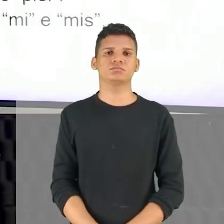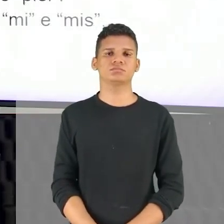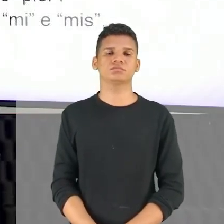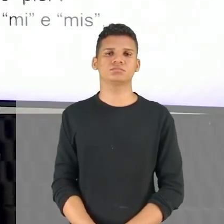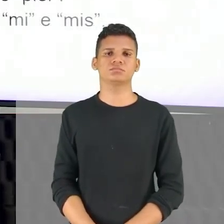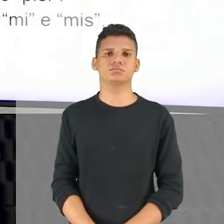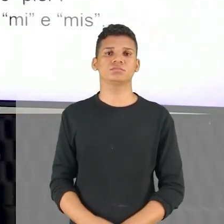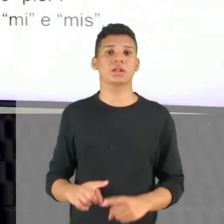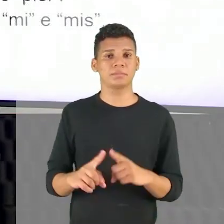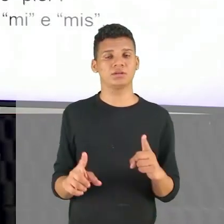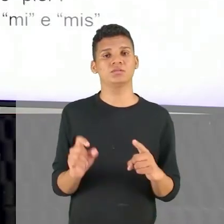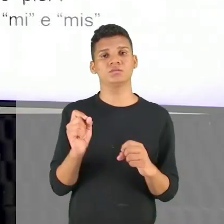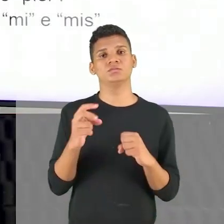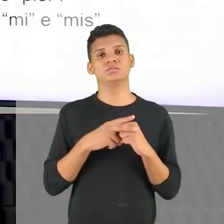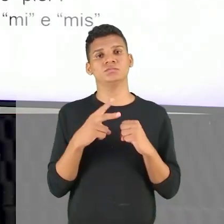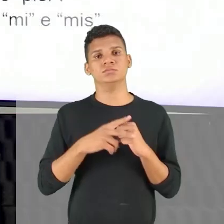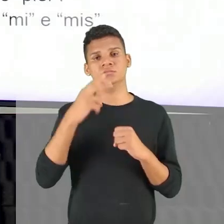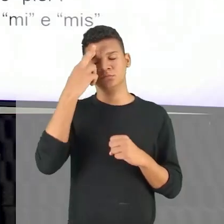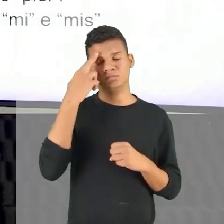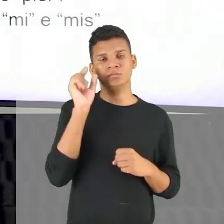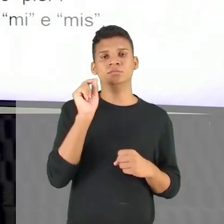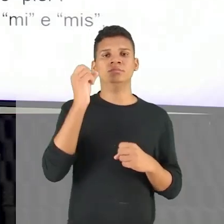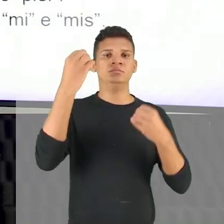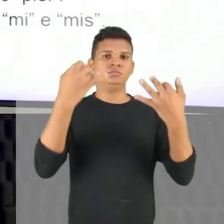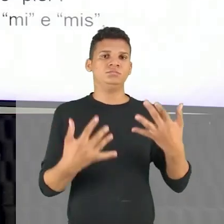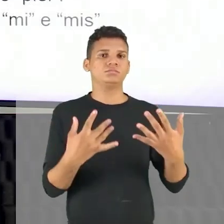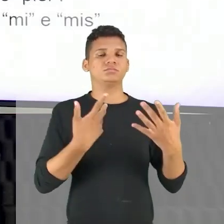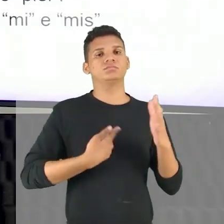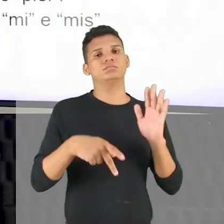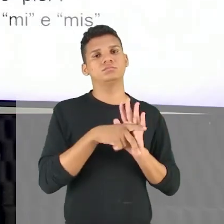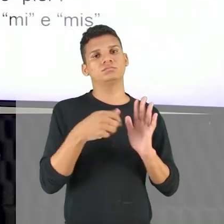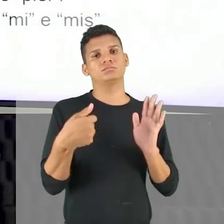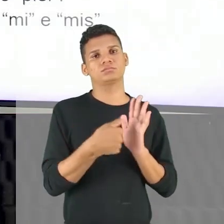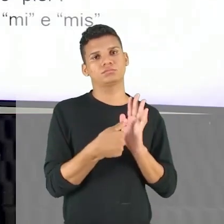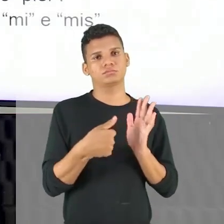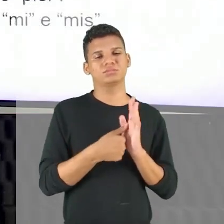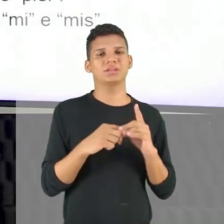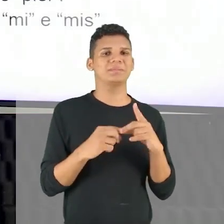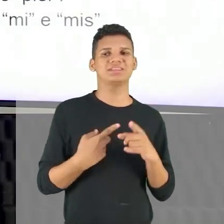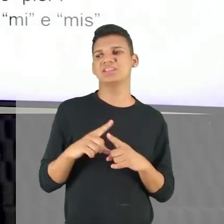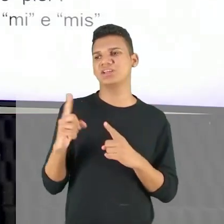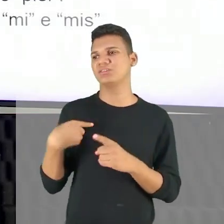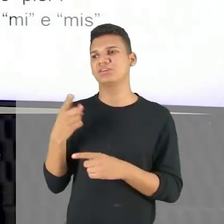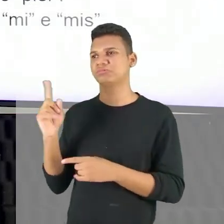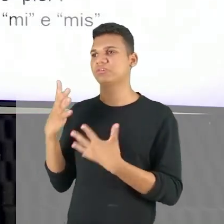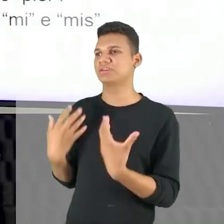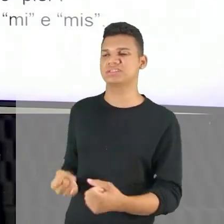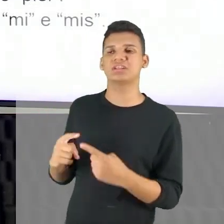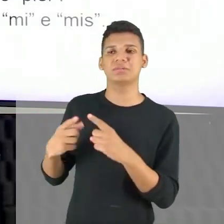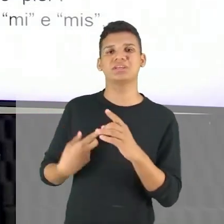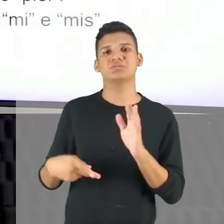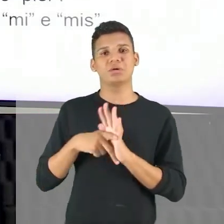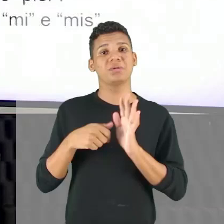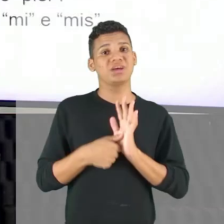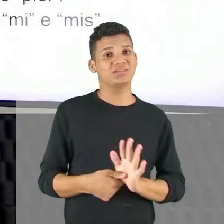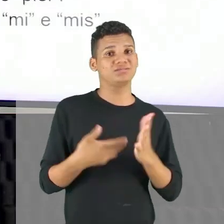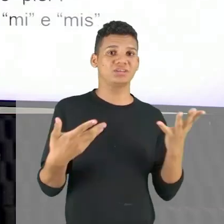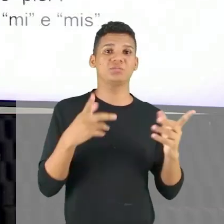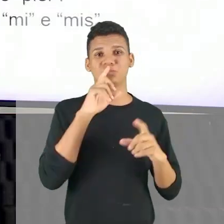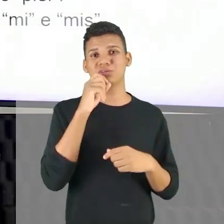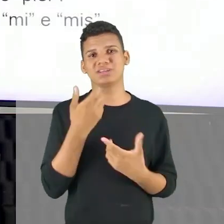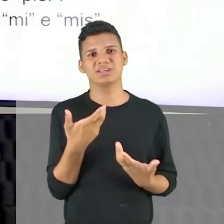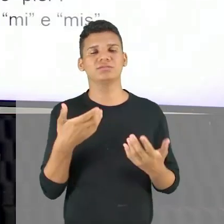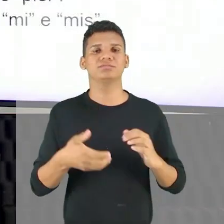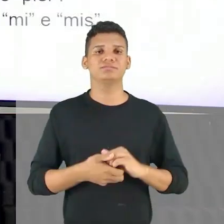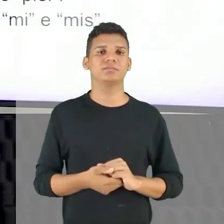Porém, não são com esses verbos reflexivos que ela reforça a identidade. Não é ela se negando para reforçar uma identidade. Entende, né?